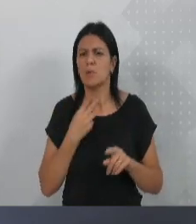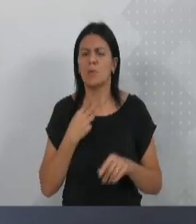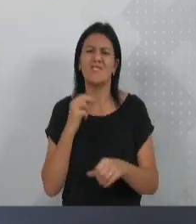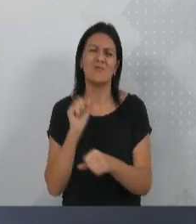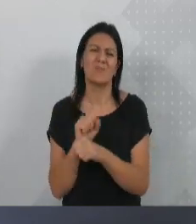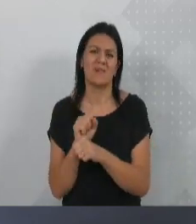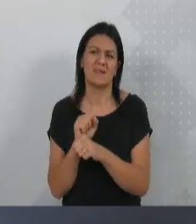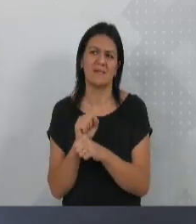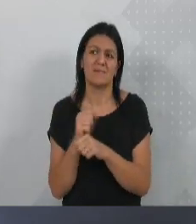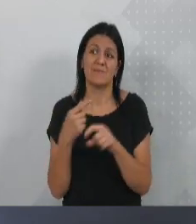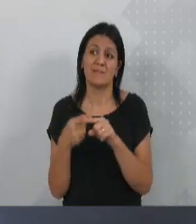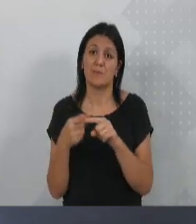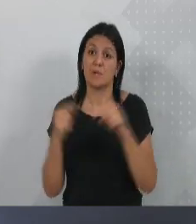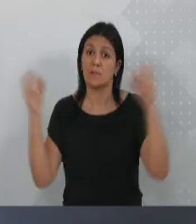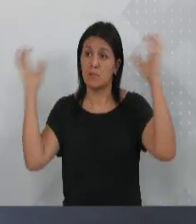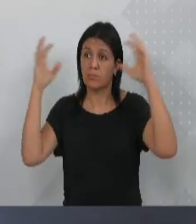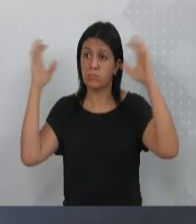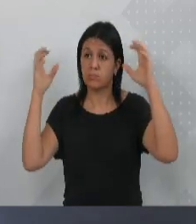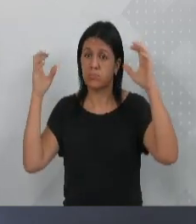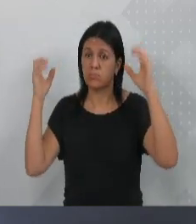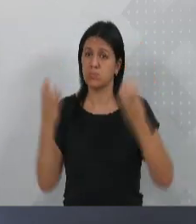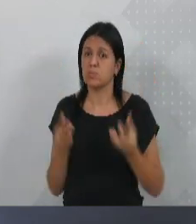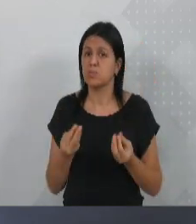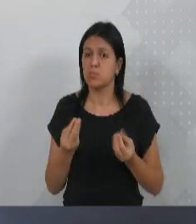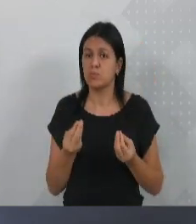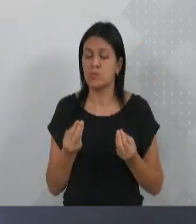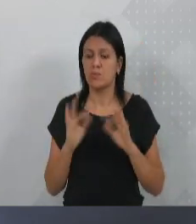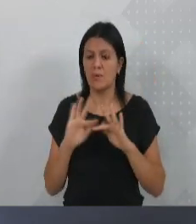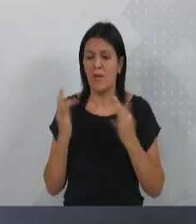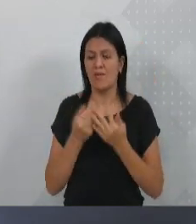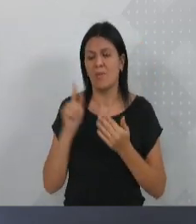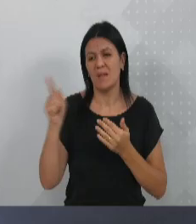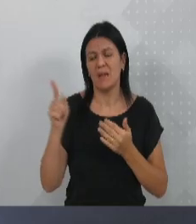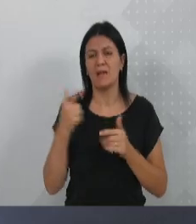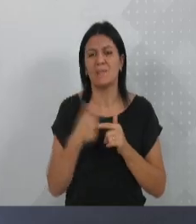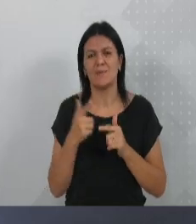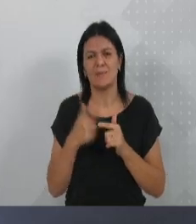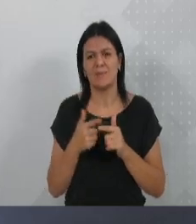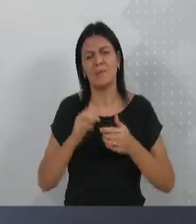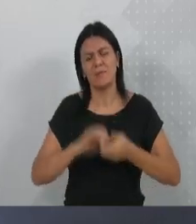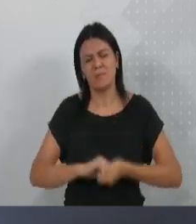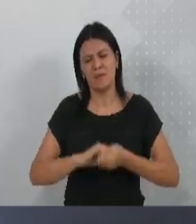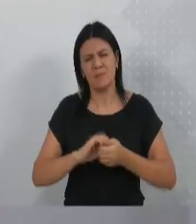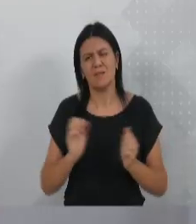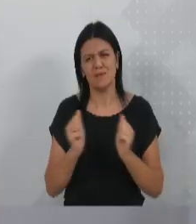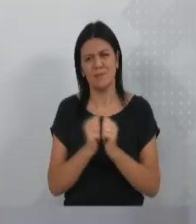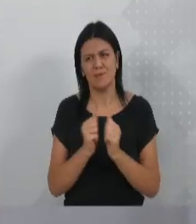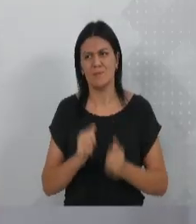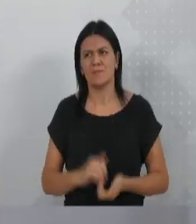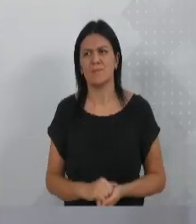né até porque a chuvas estão aí as previsões e aquelas famílias serão prejudicadas Parabéns estamos